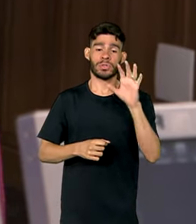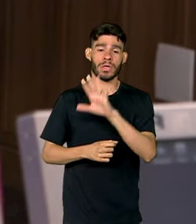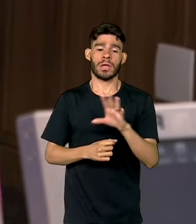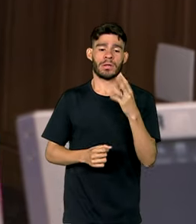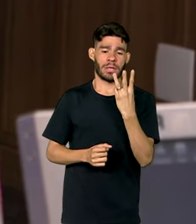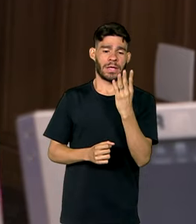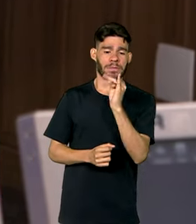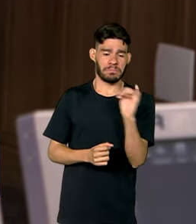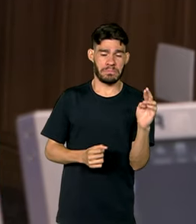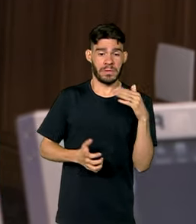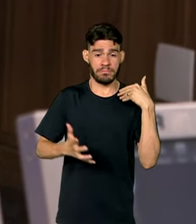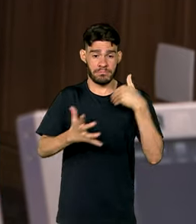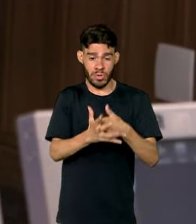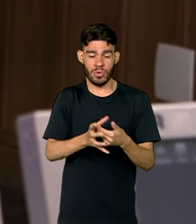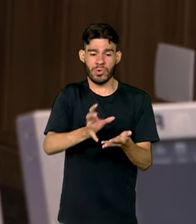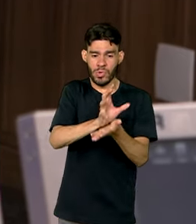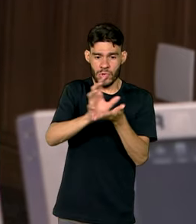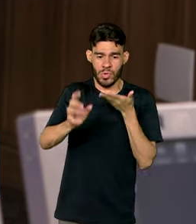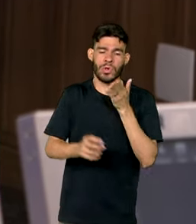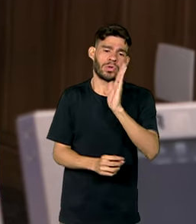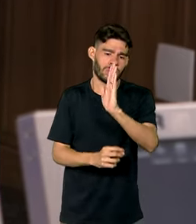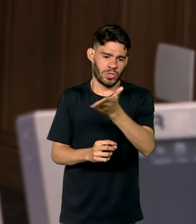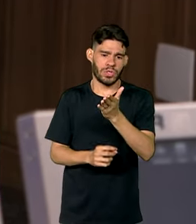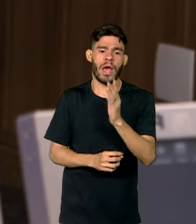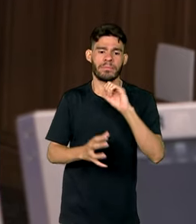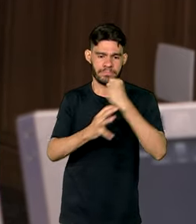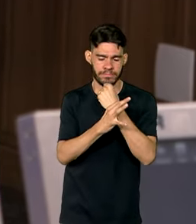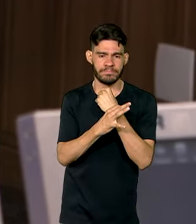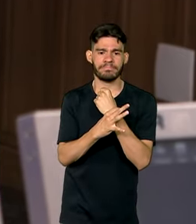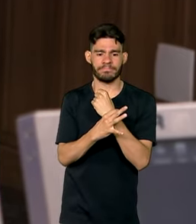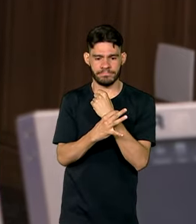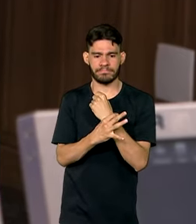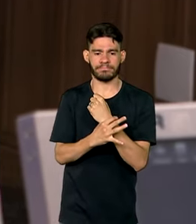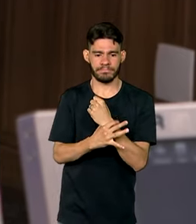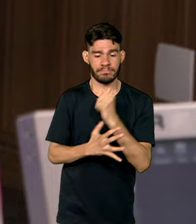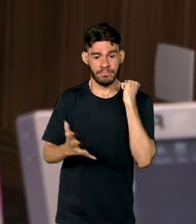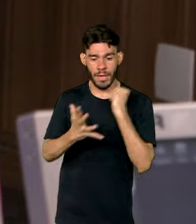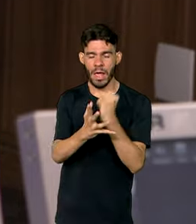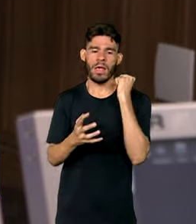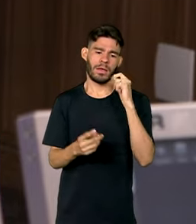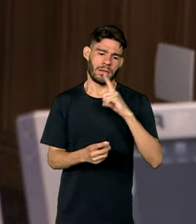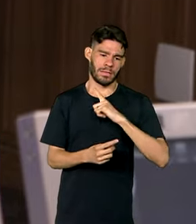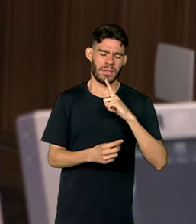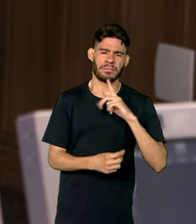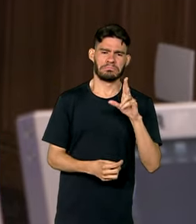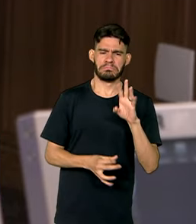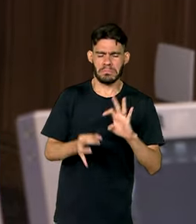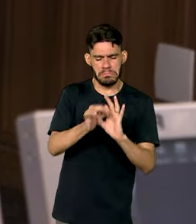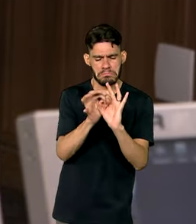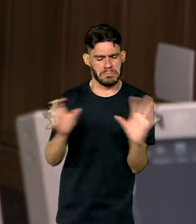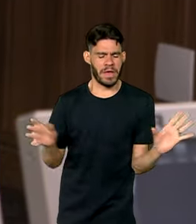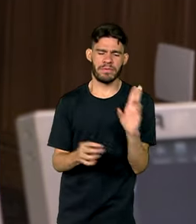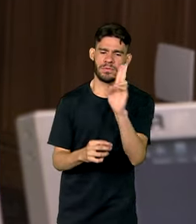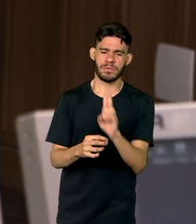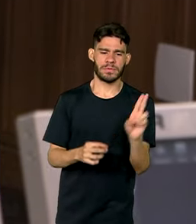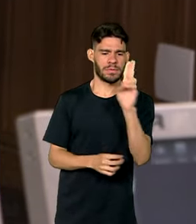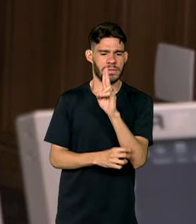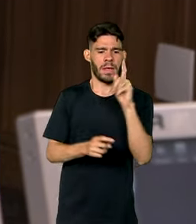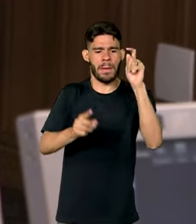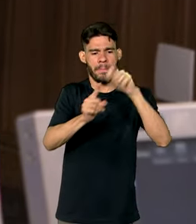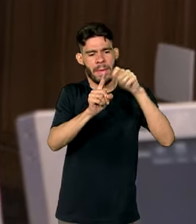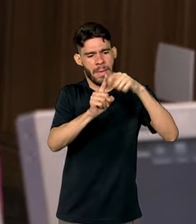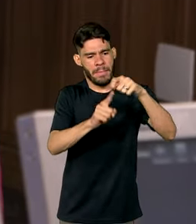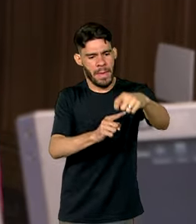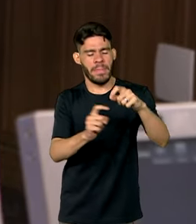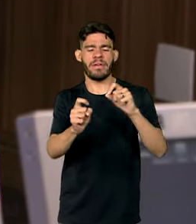bilhões até agora alocados né ou seja garantidos carimbados para uso e que ao longo dos próximos meses